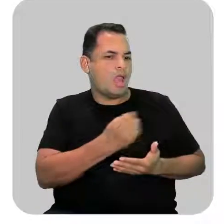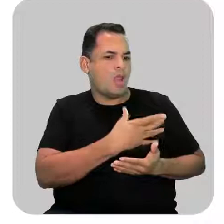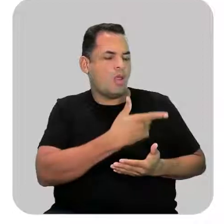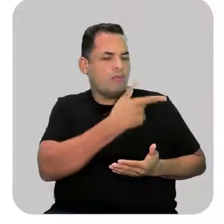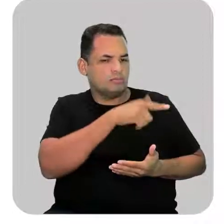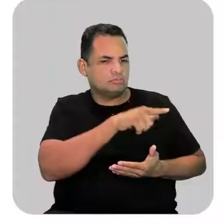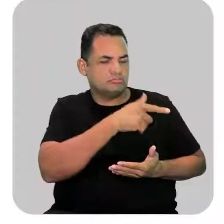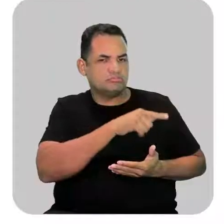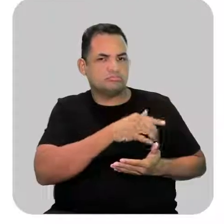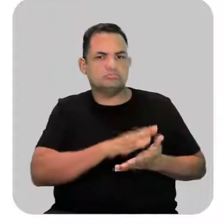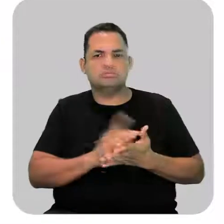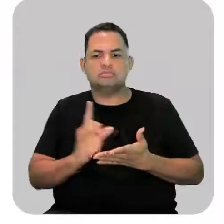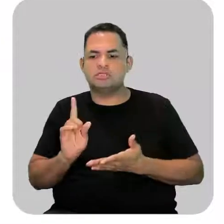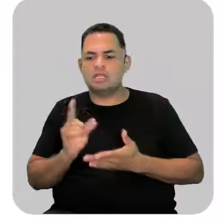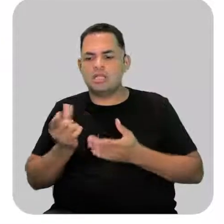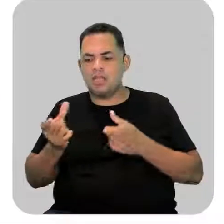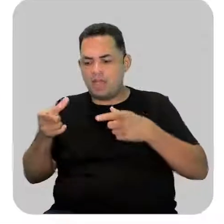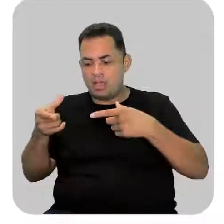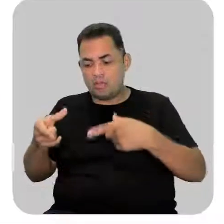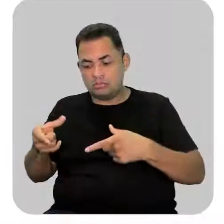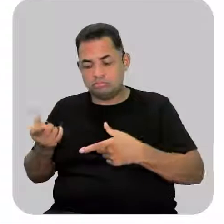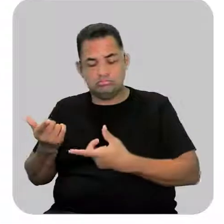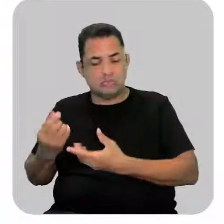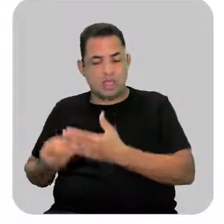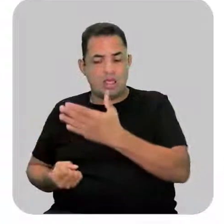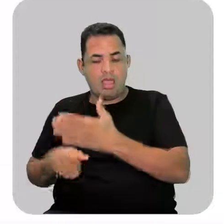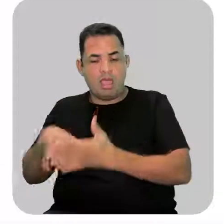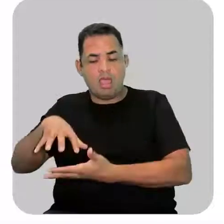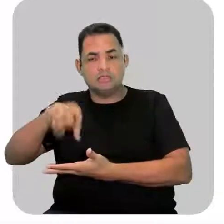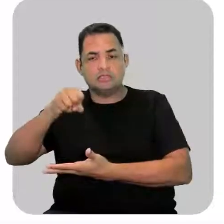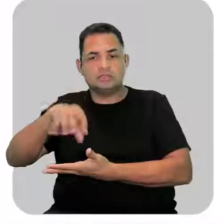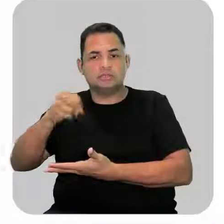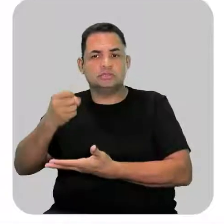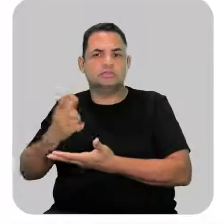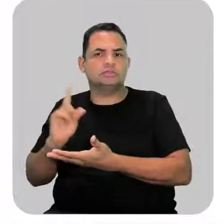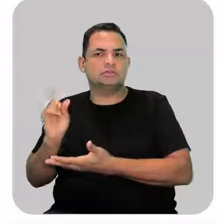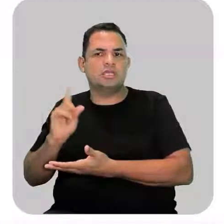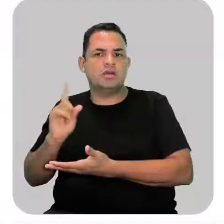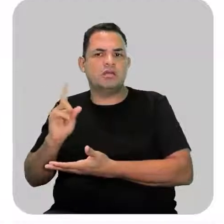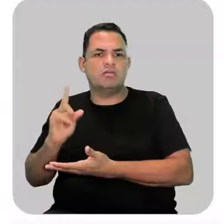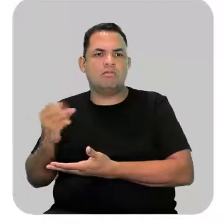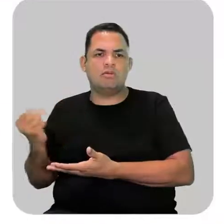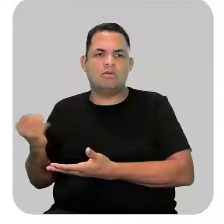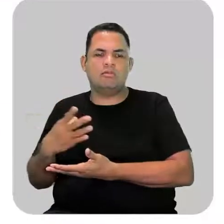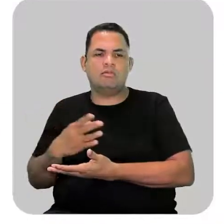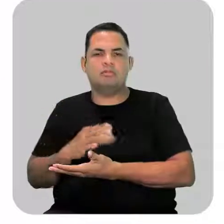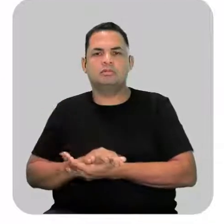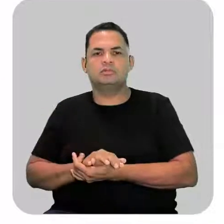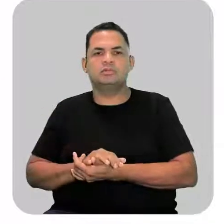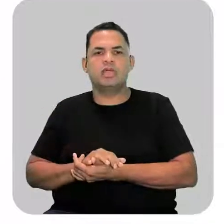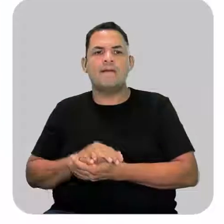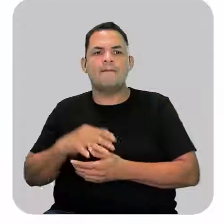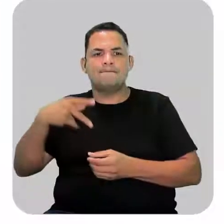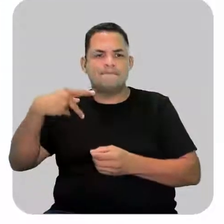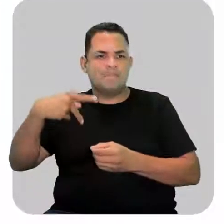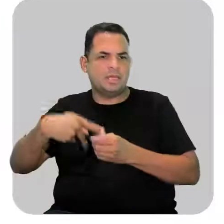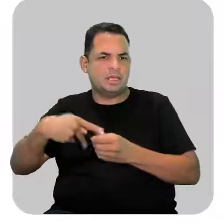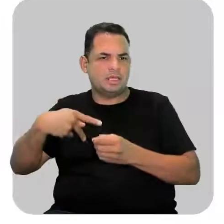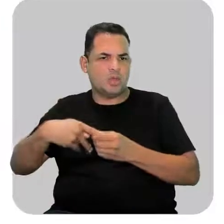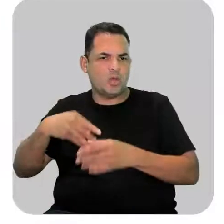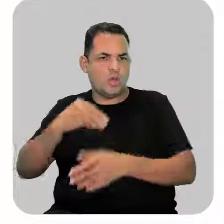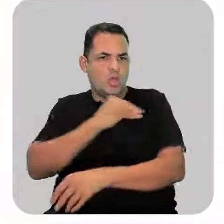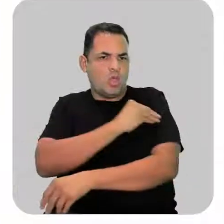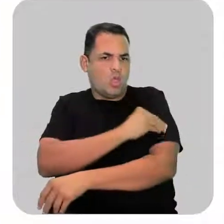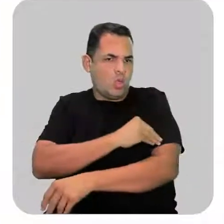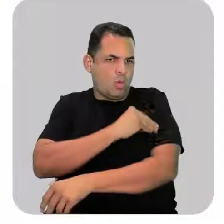de fontes renováveis, tá? No caso dos derivados de petróleo e do álcool de cana,